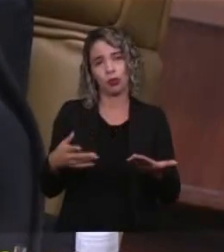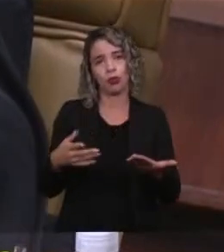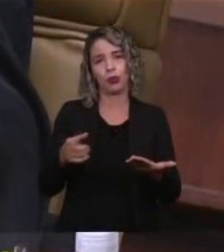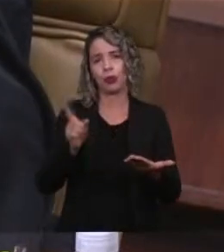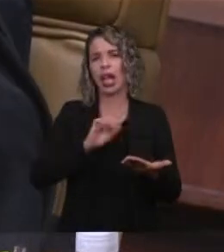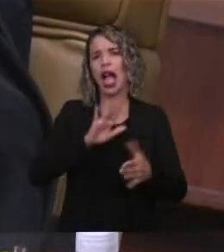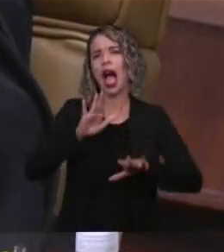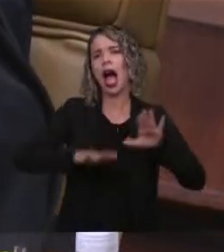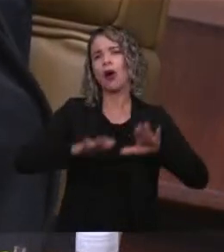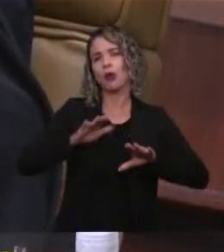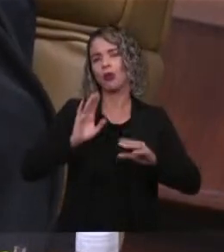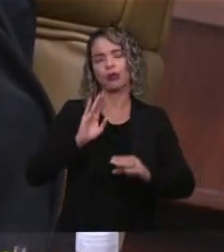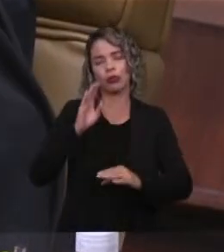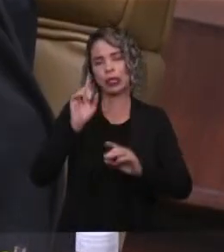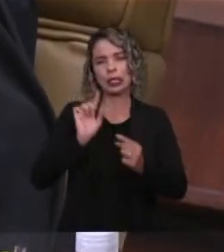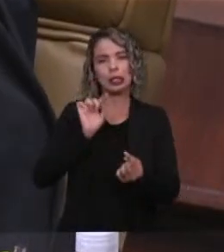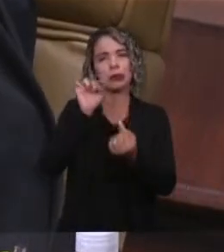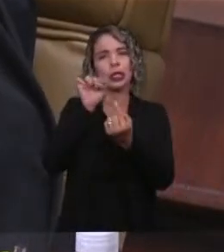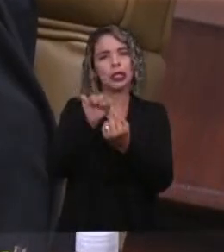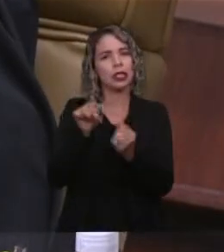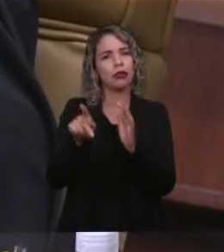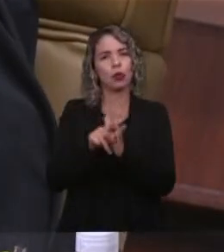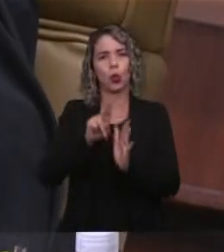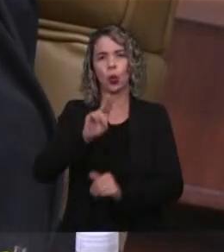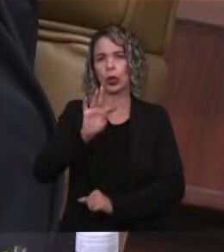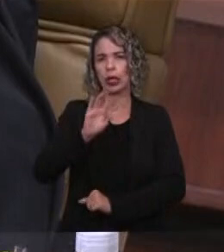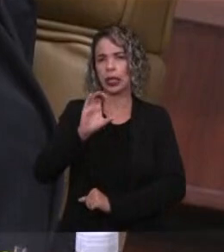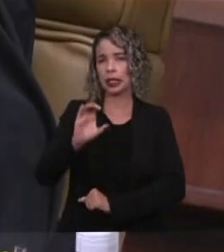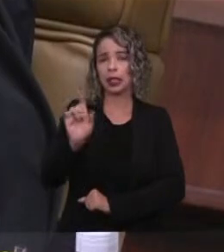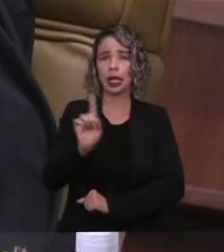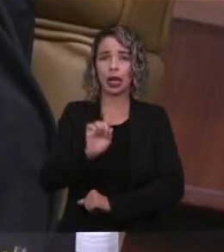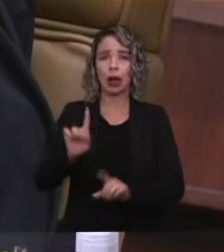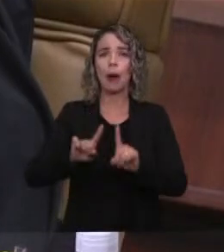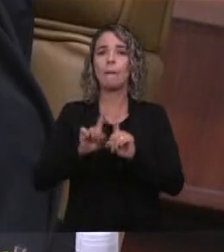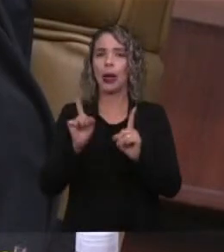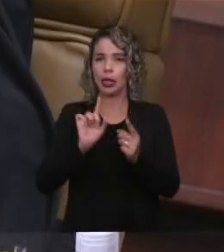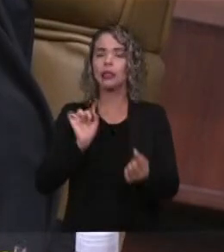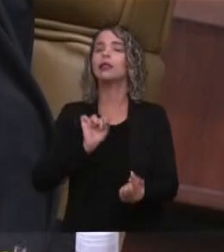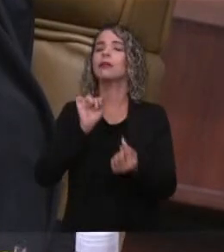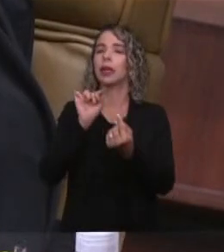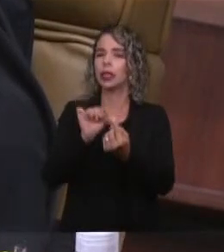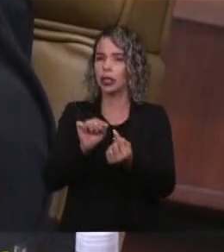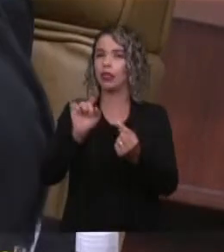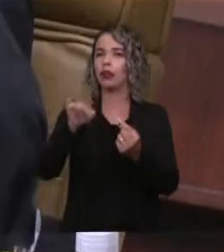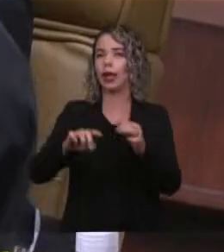UTC, mas documentos internos da BR Distribuidora.